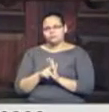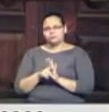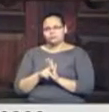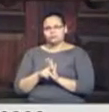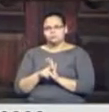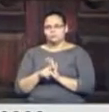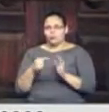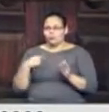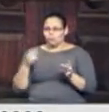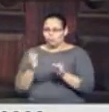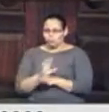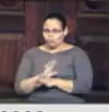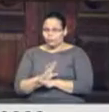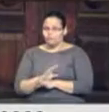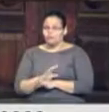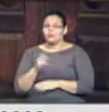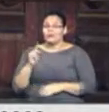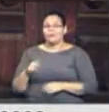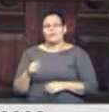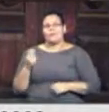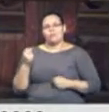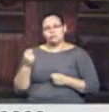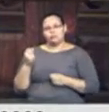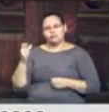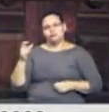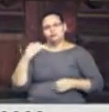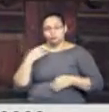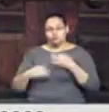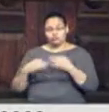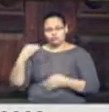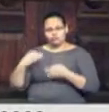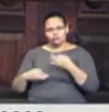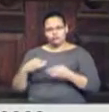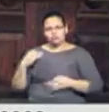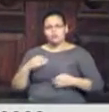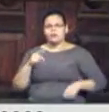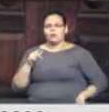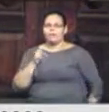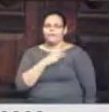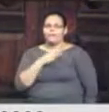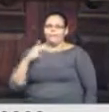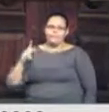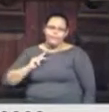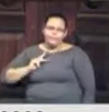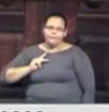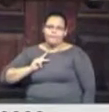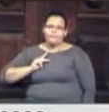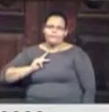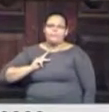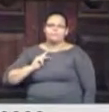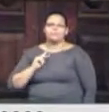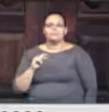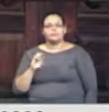deputado. E vou concluir. O Poder Judiciário e o Ministério Público